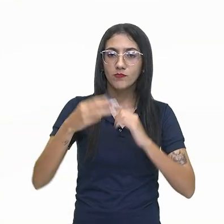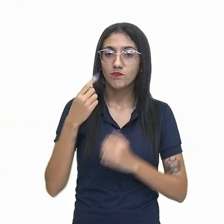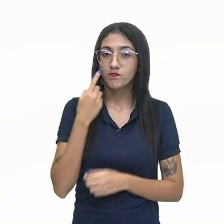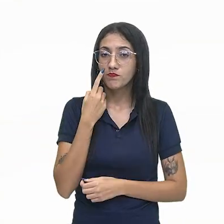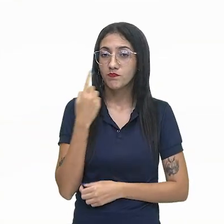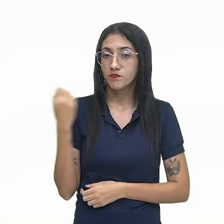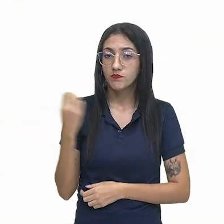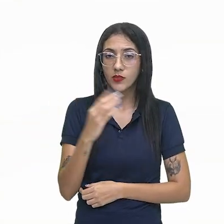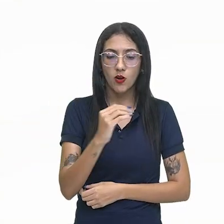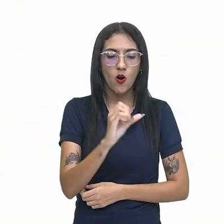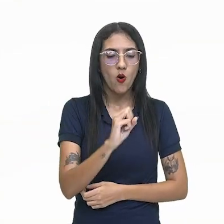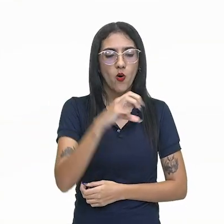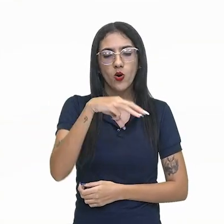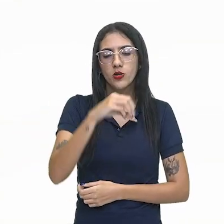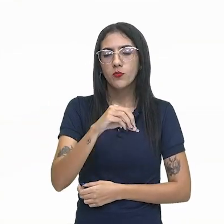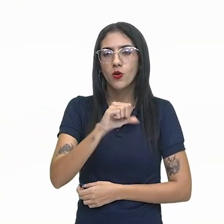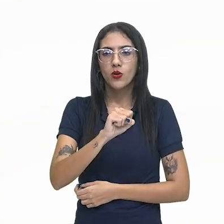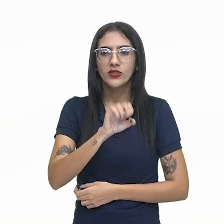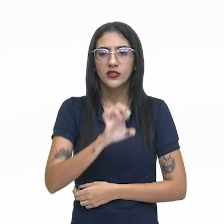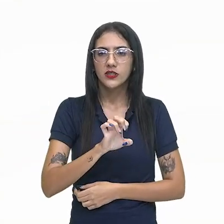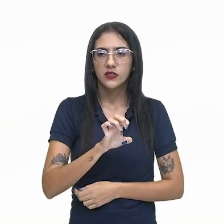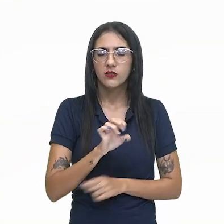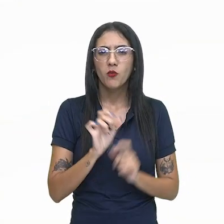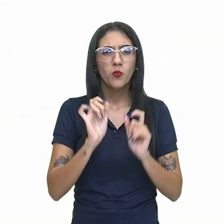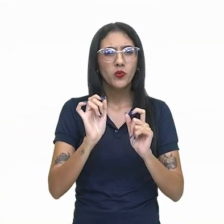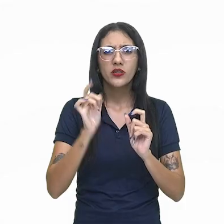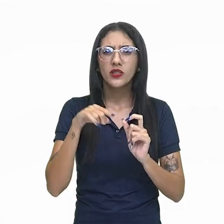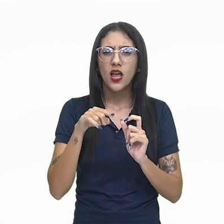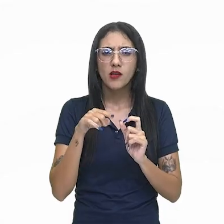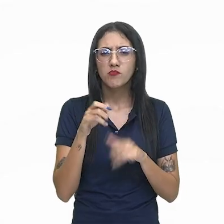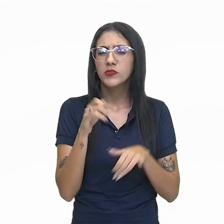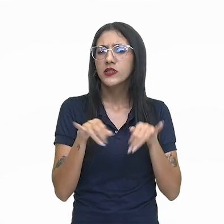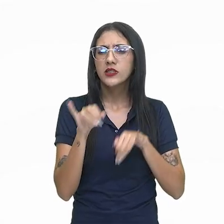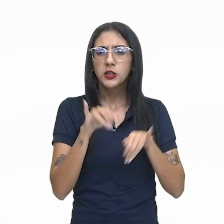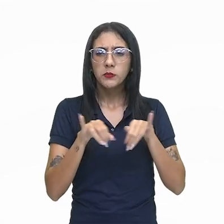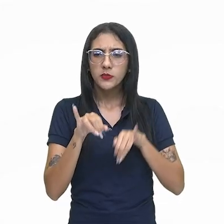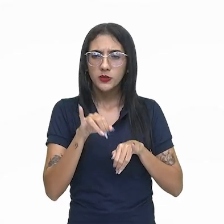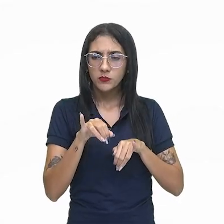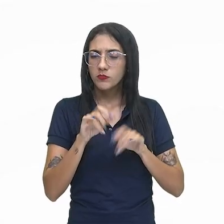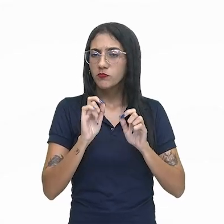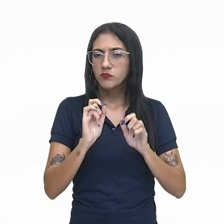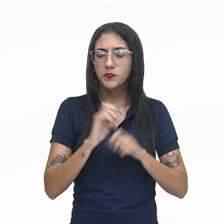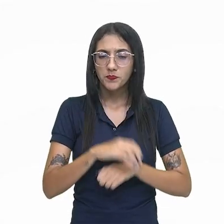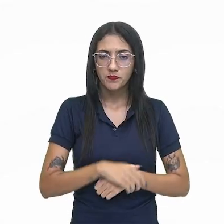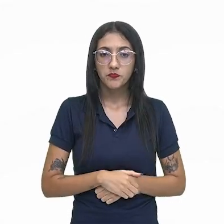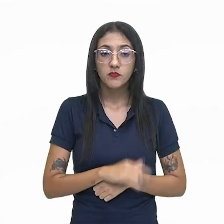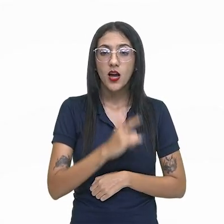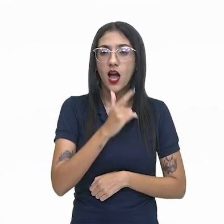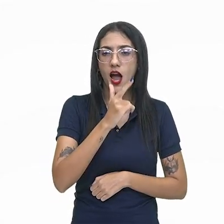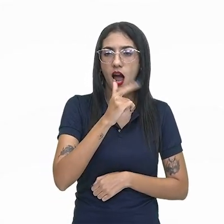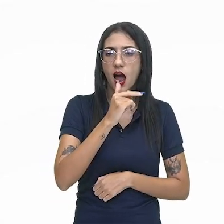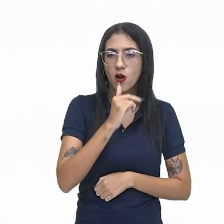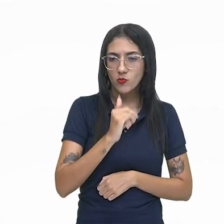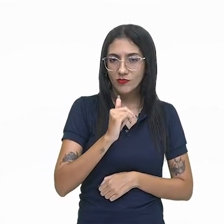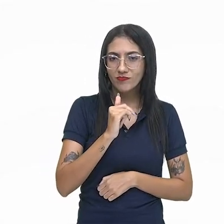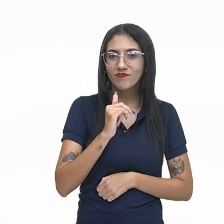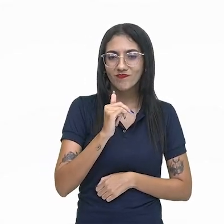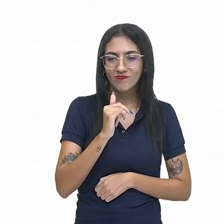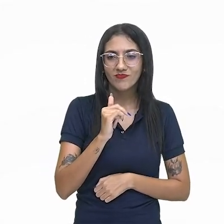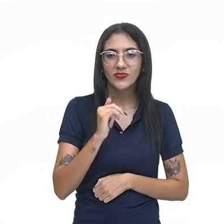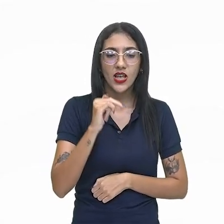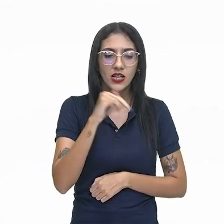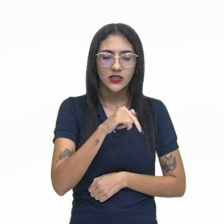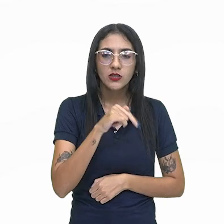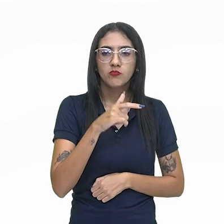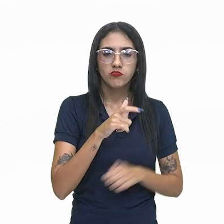osmose. Então, o que é a osmose? Quimicamente falando, é quando a água que está num local menos